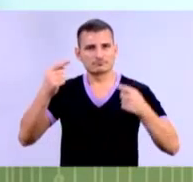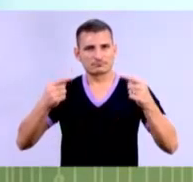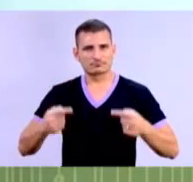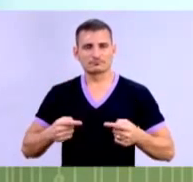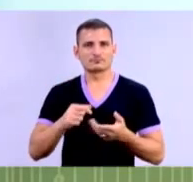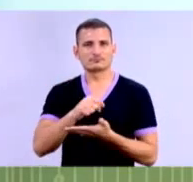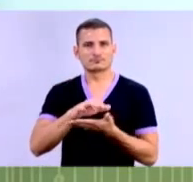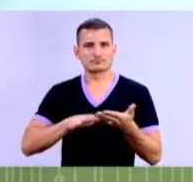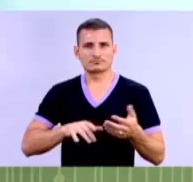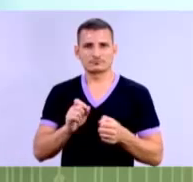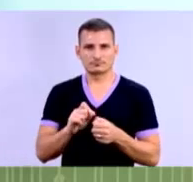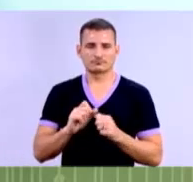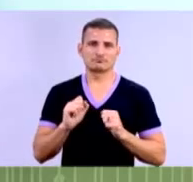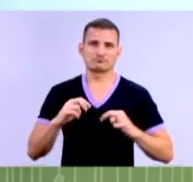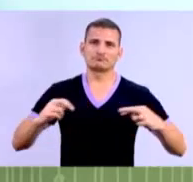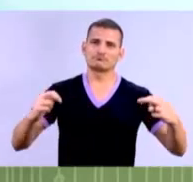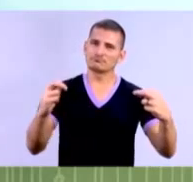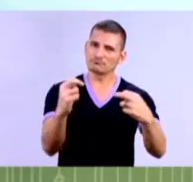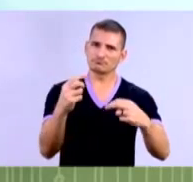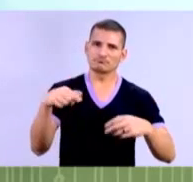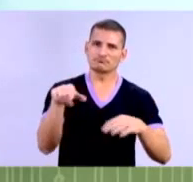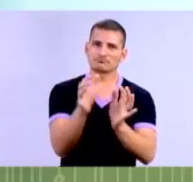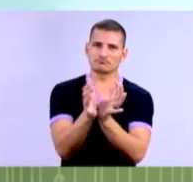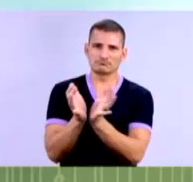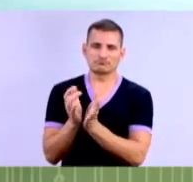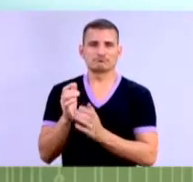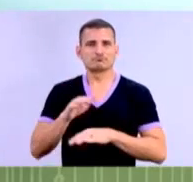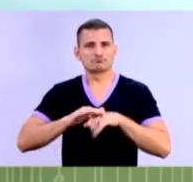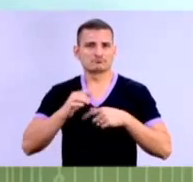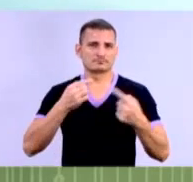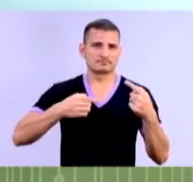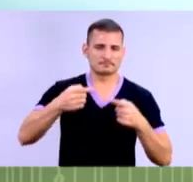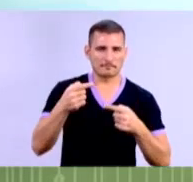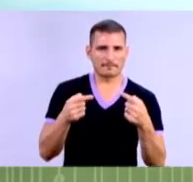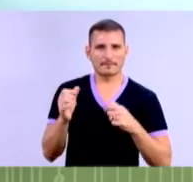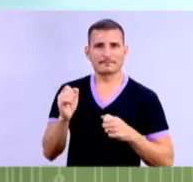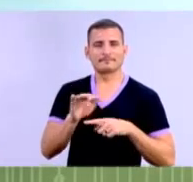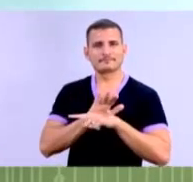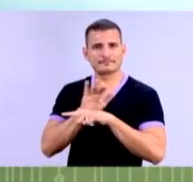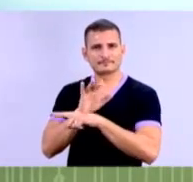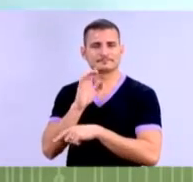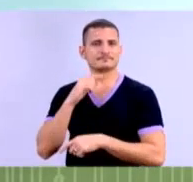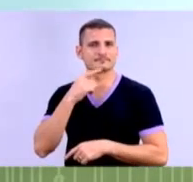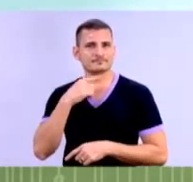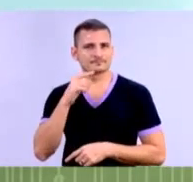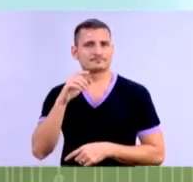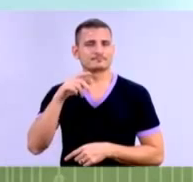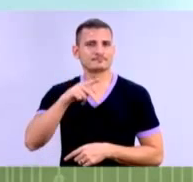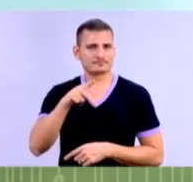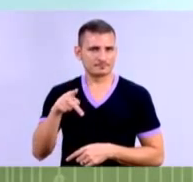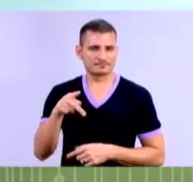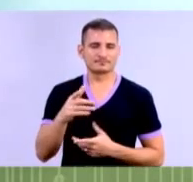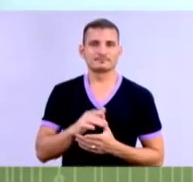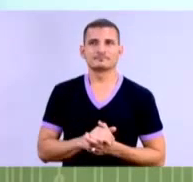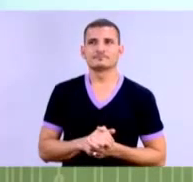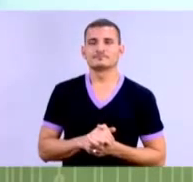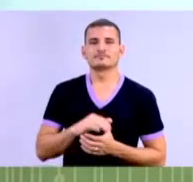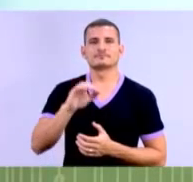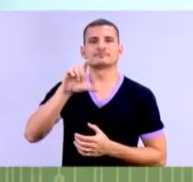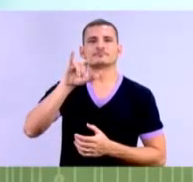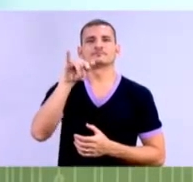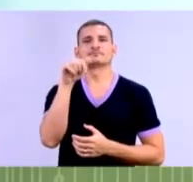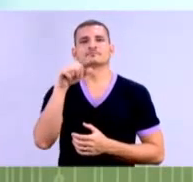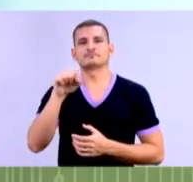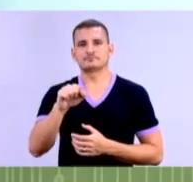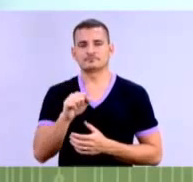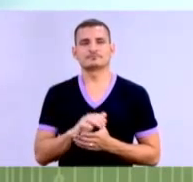fazer. Sentem um com os outros, conversem, discutam, mandem aqui a contribuição com vocês, para o professor Elias, que